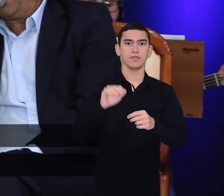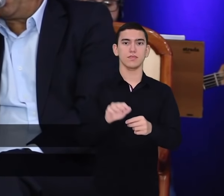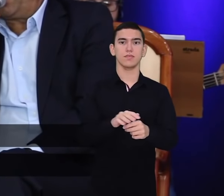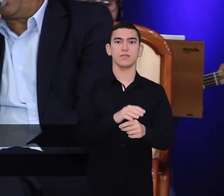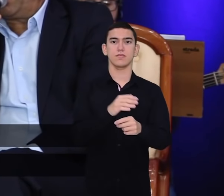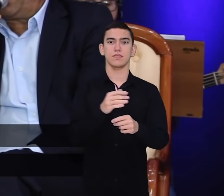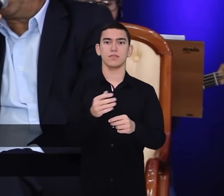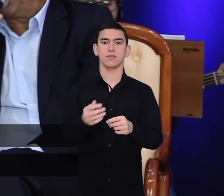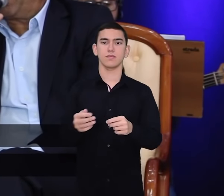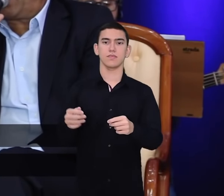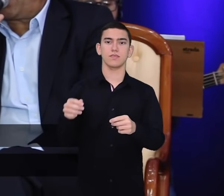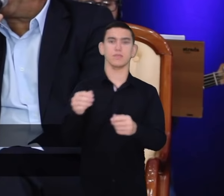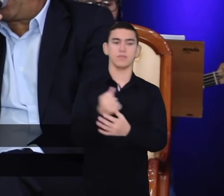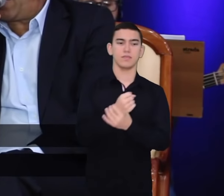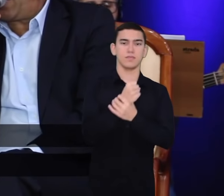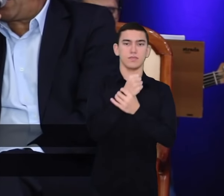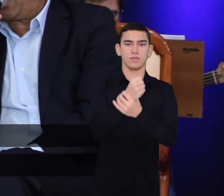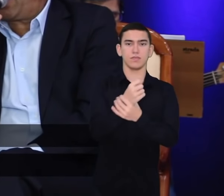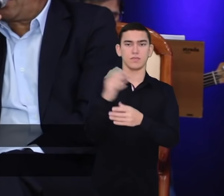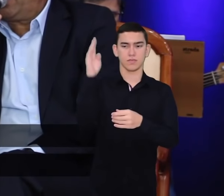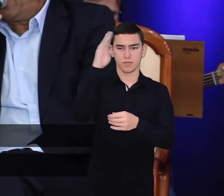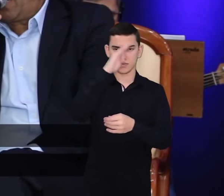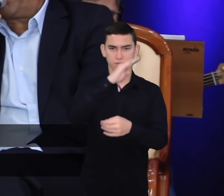e pela fé